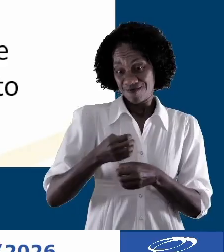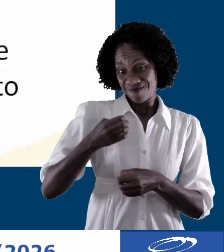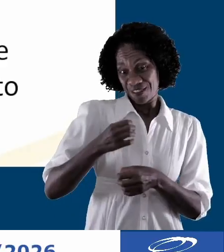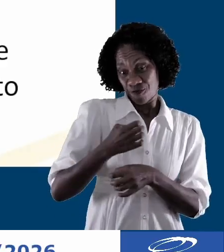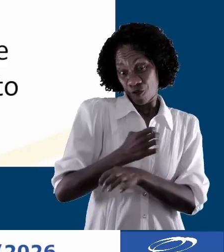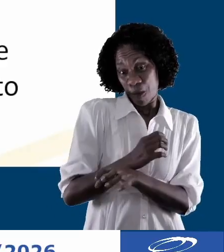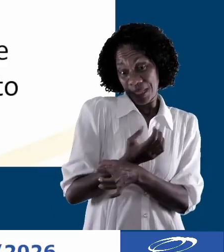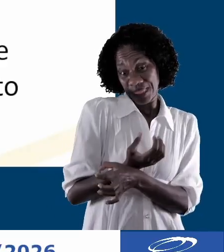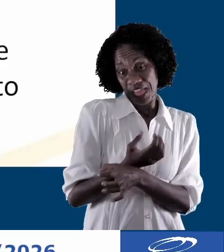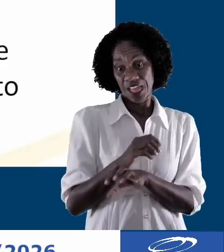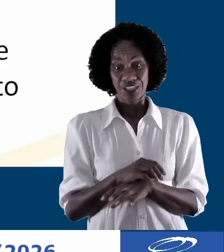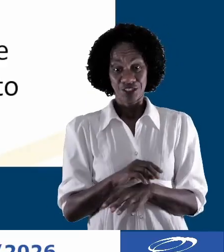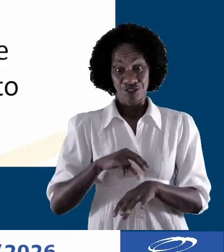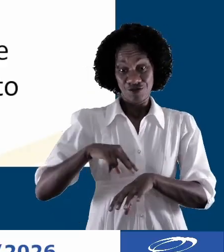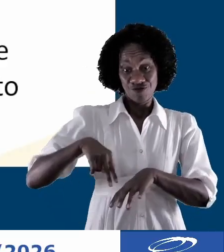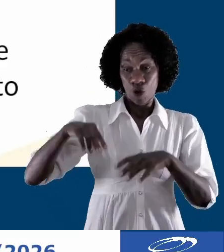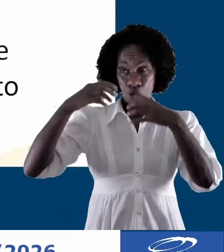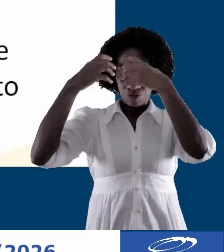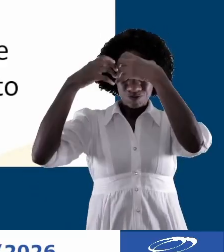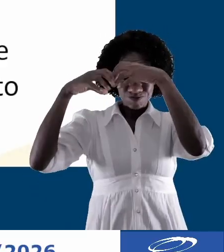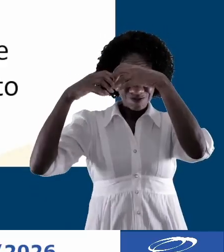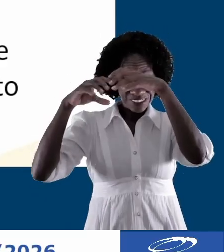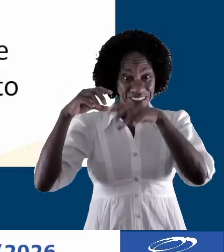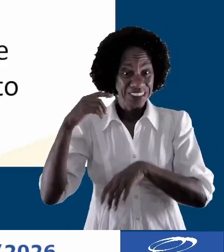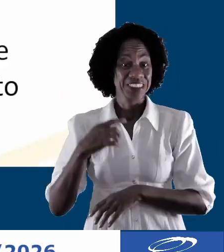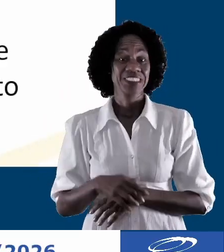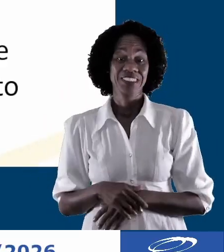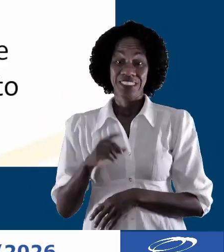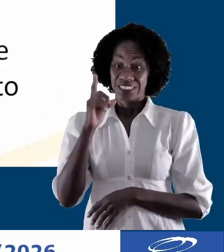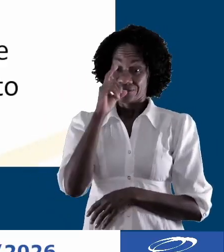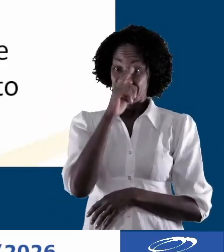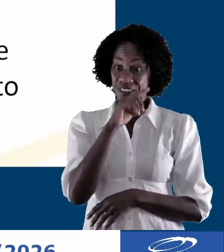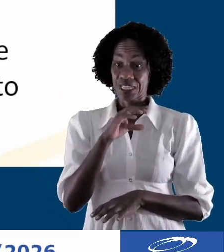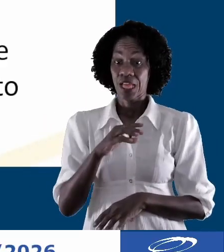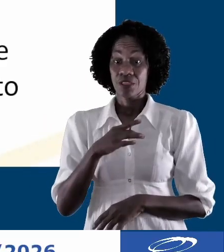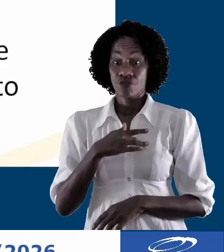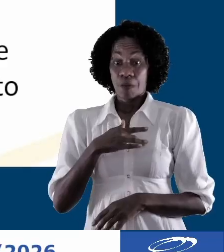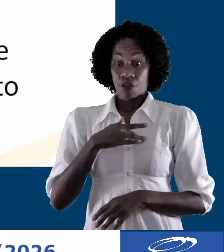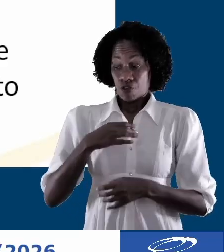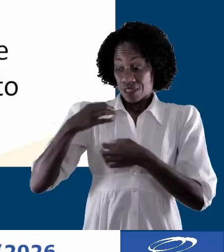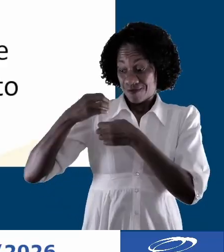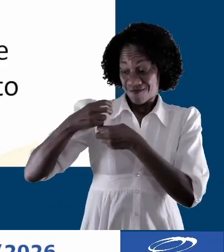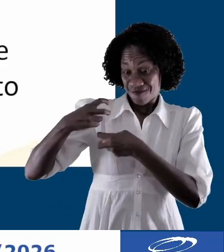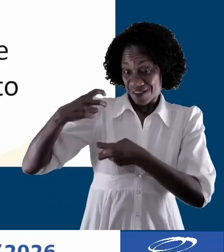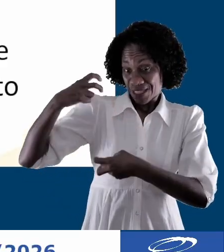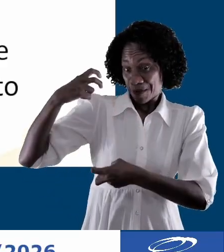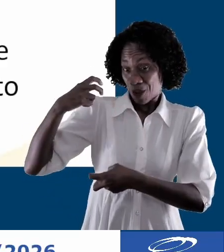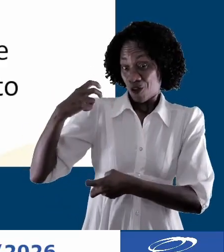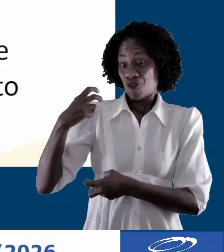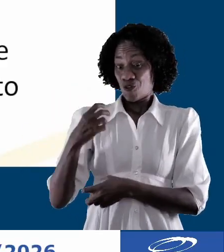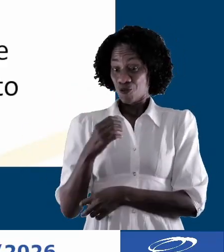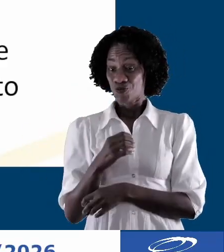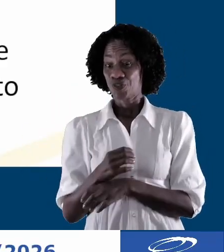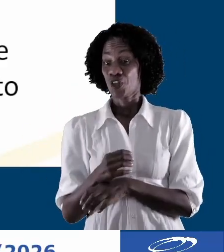instabilidade ou déficit neurológico e que, na grande maioria das vezes, a tuberculose vertebral complicada ela vai ter tratamento cirúrgico